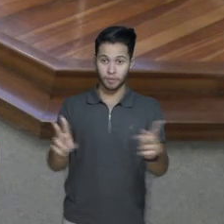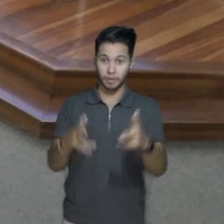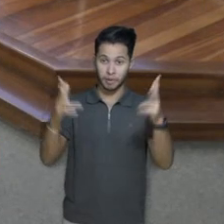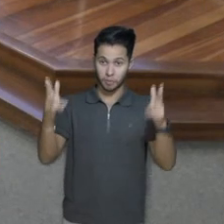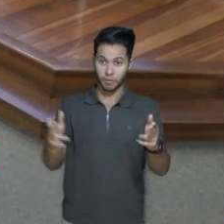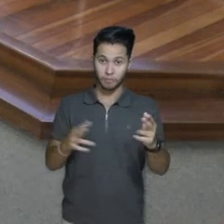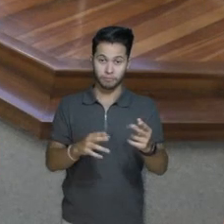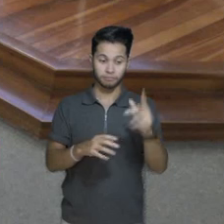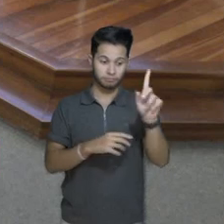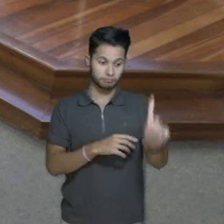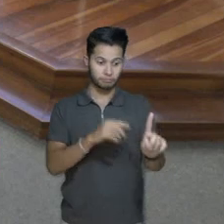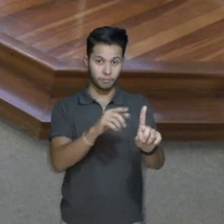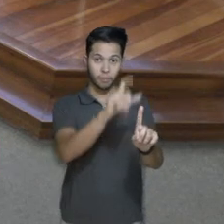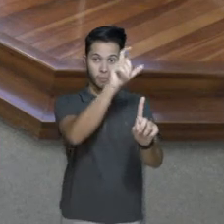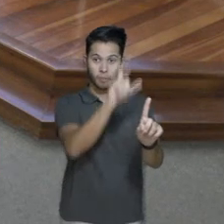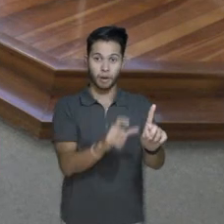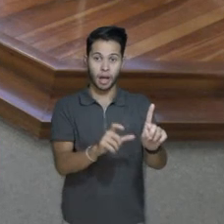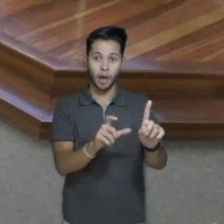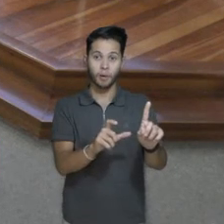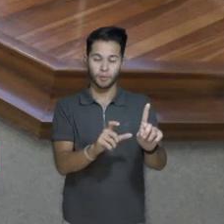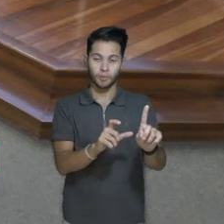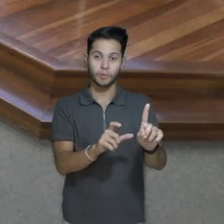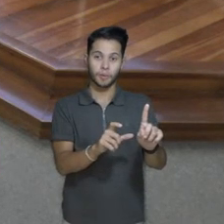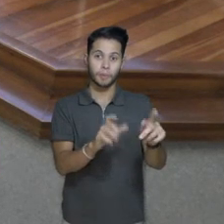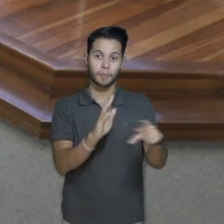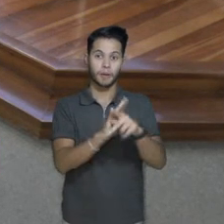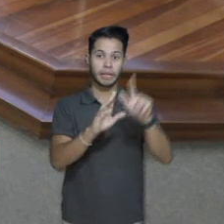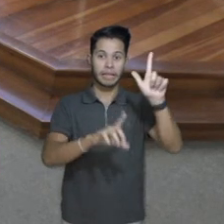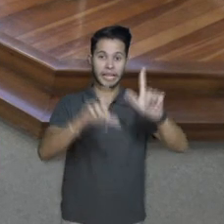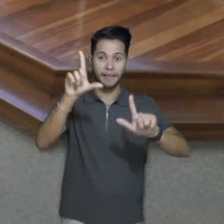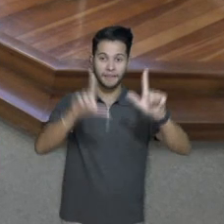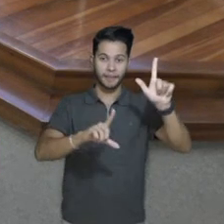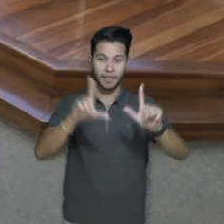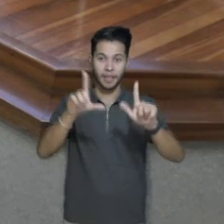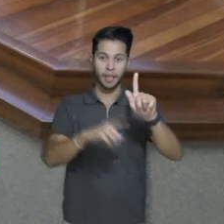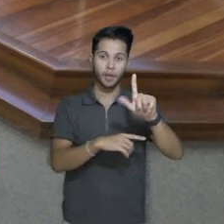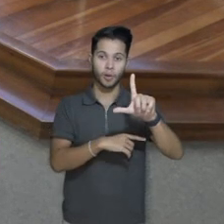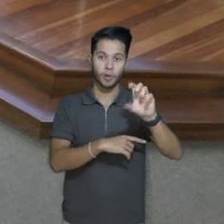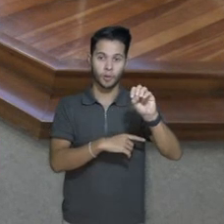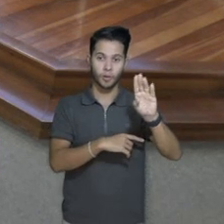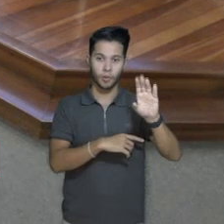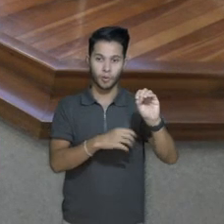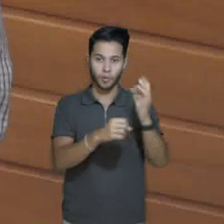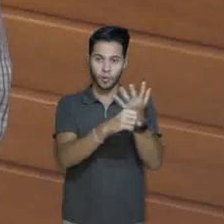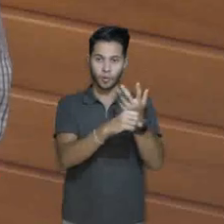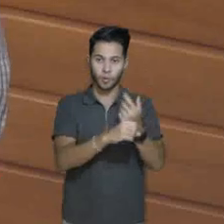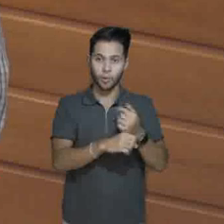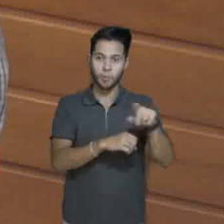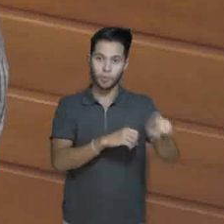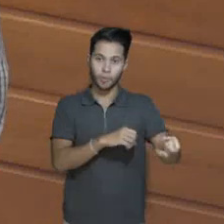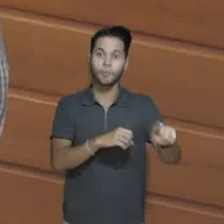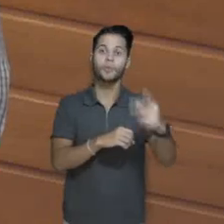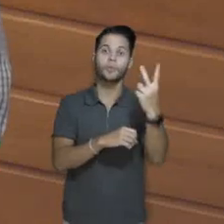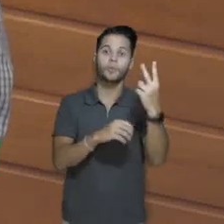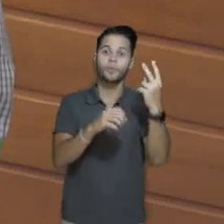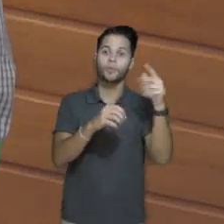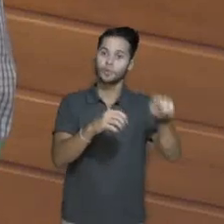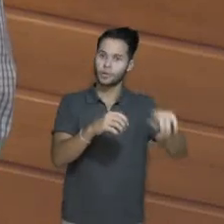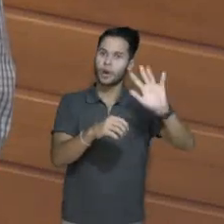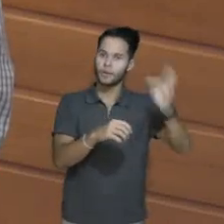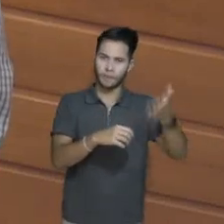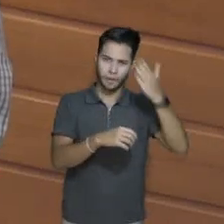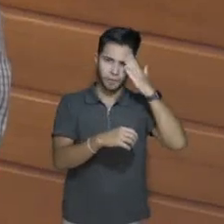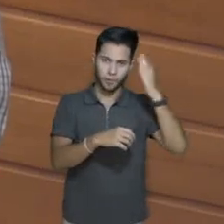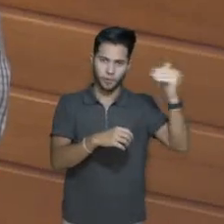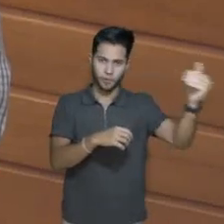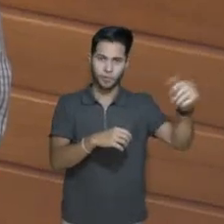antigo da Rede Globo só só o Lima Duarte ganhava dele e pensa num cara gente boa gente fina e que ele se envolveu de alma